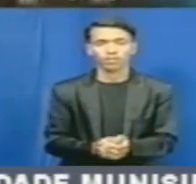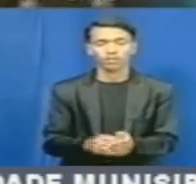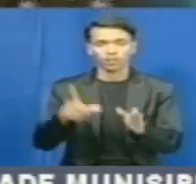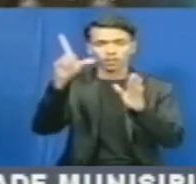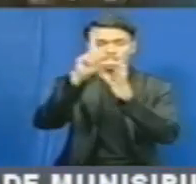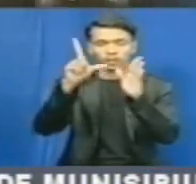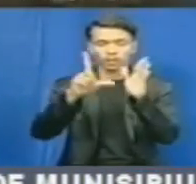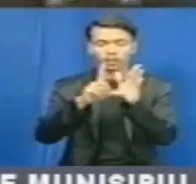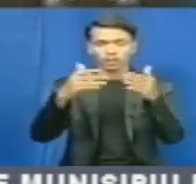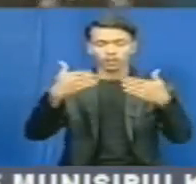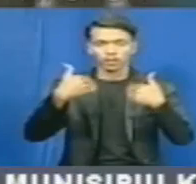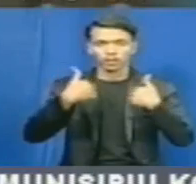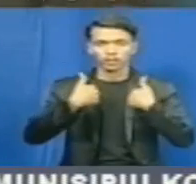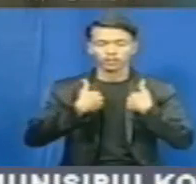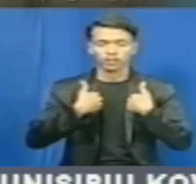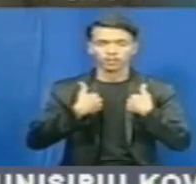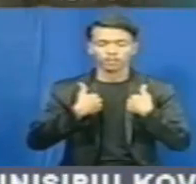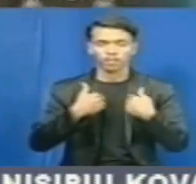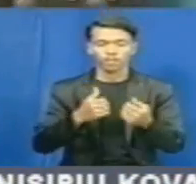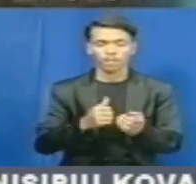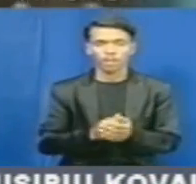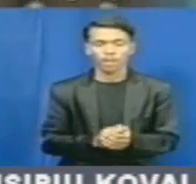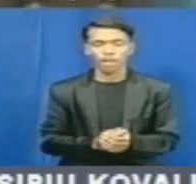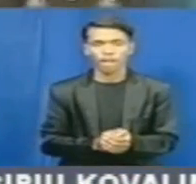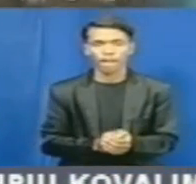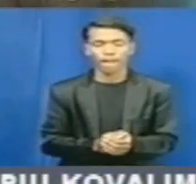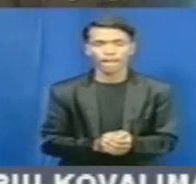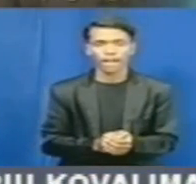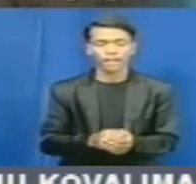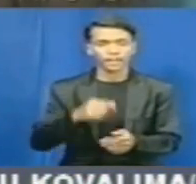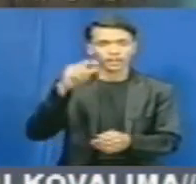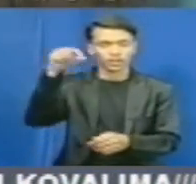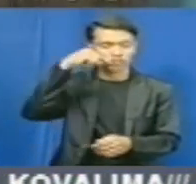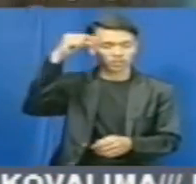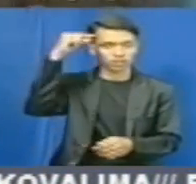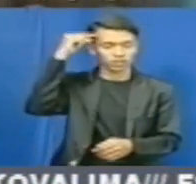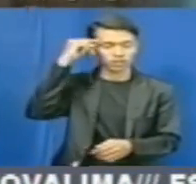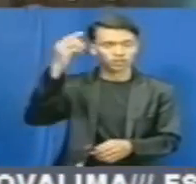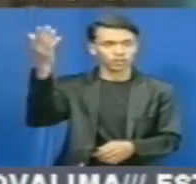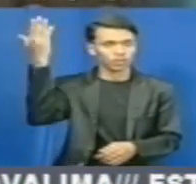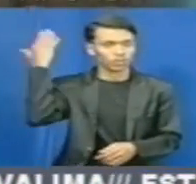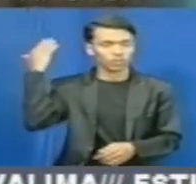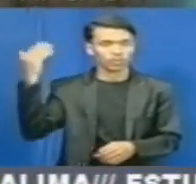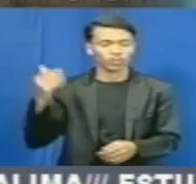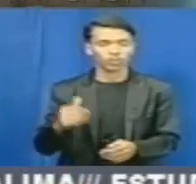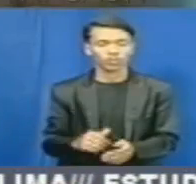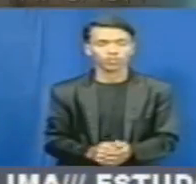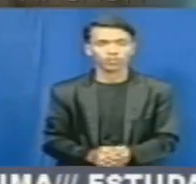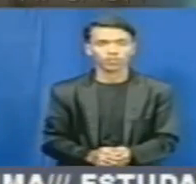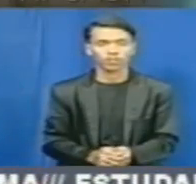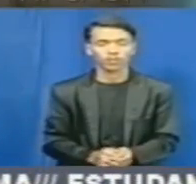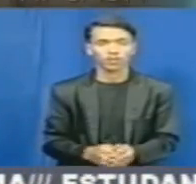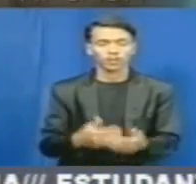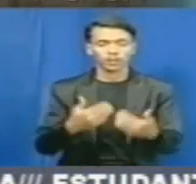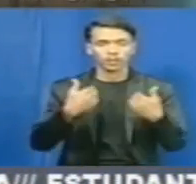Leile e Hatiora. Leile e Hatiora, desde a governação da Polo Criuba e a Abonana